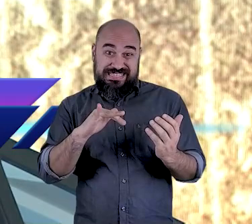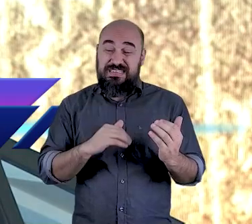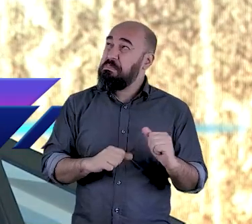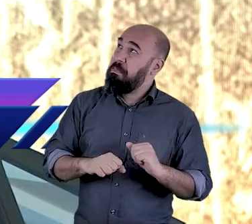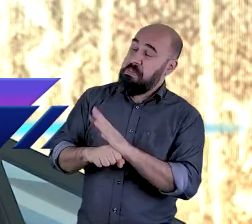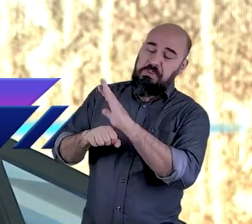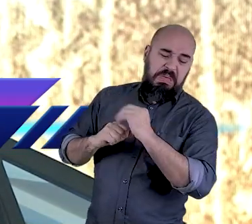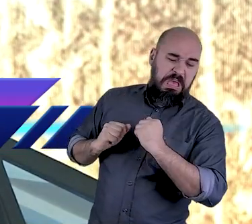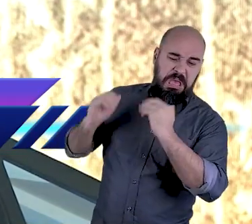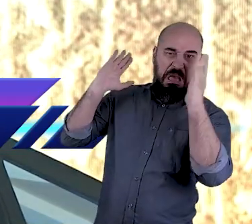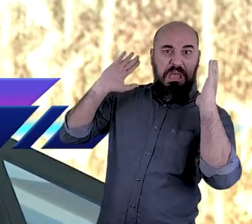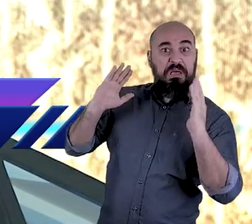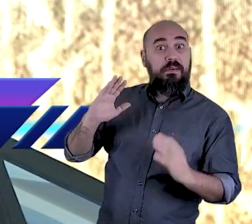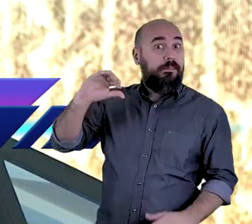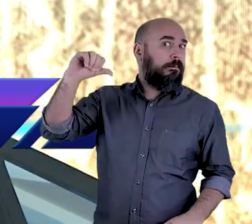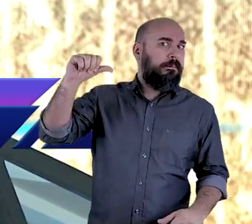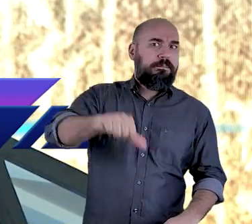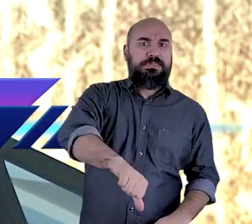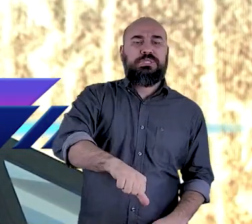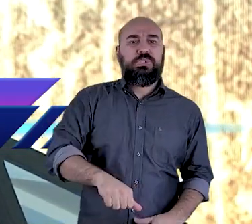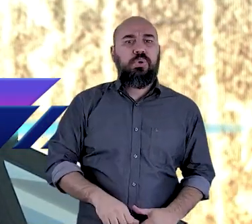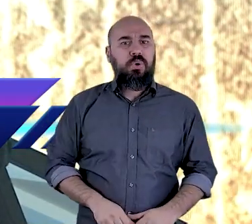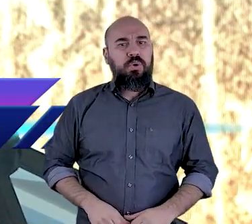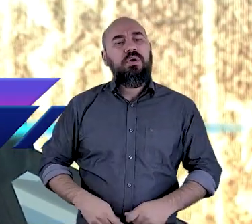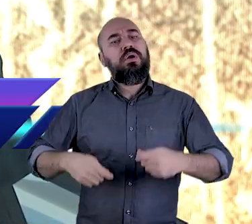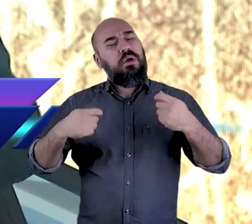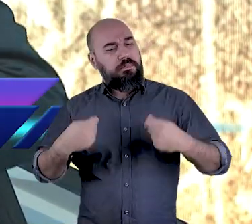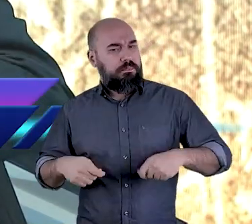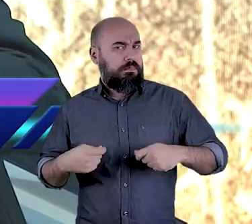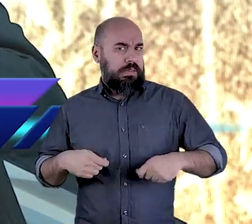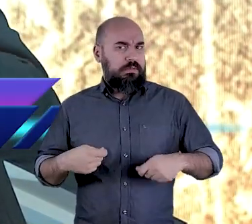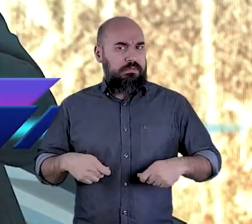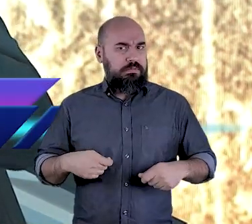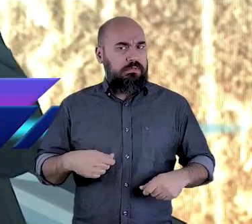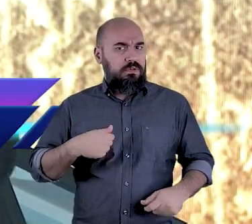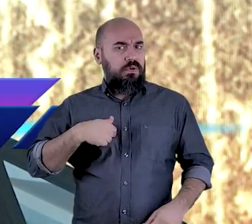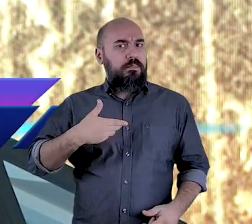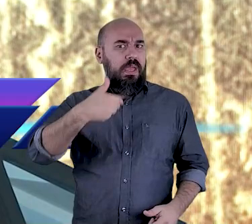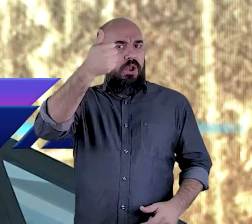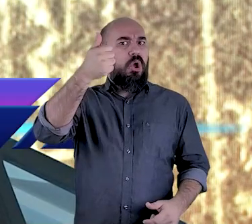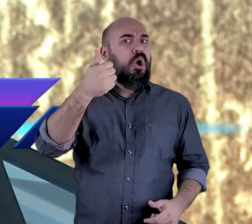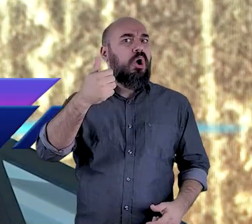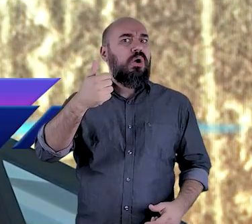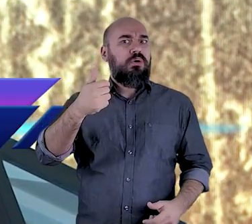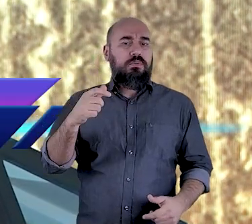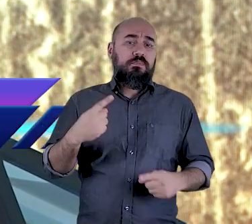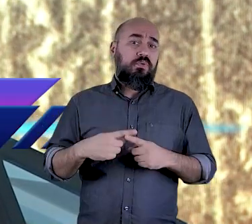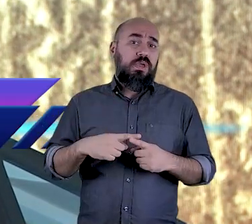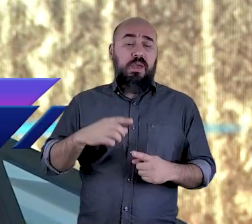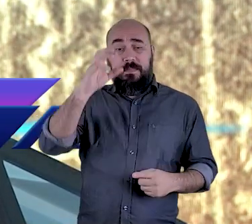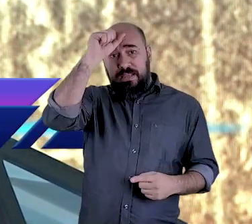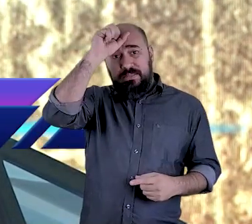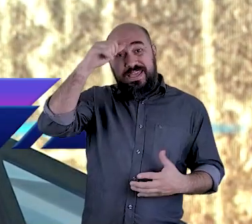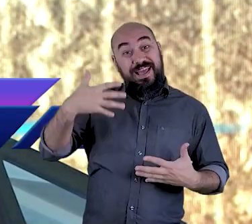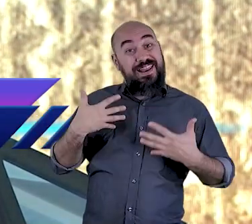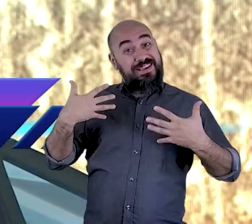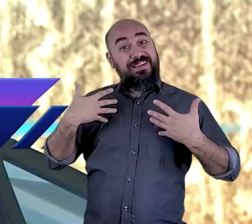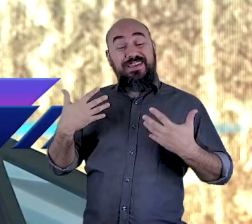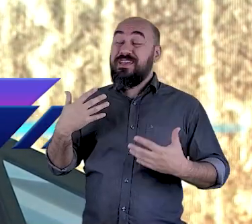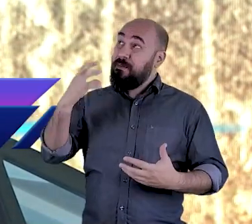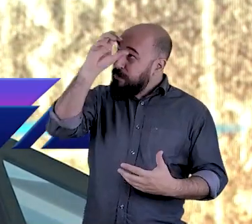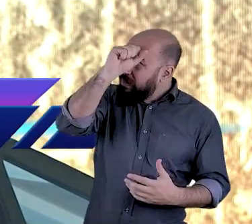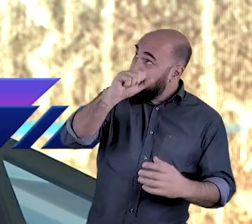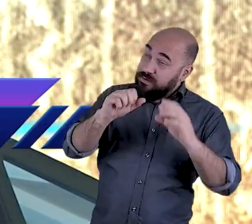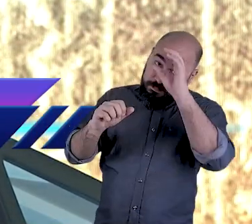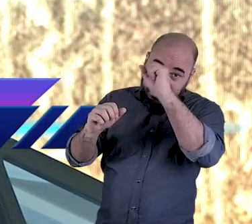o seu toque Eu desejo aprender com alegria o que eu não quero conhecer pelo sofrimento e minha pergunta é